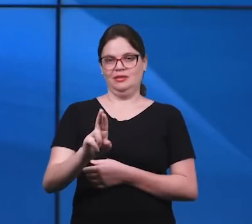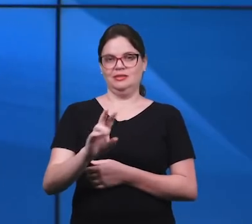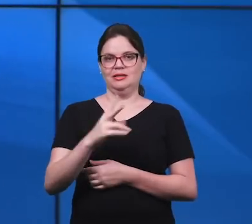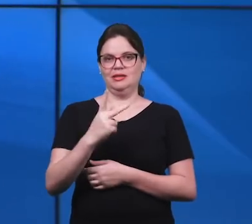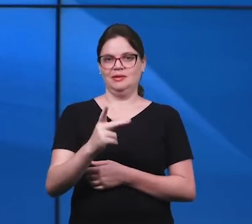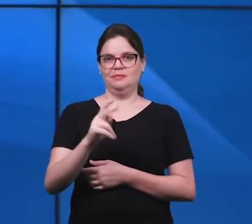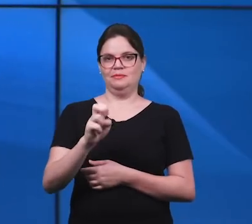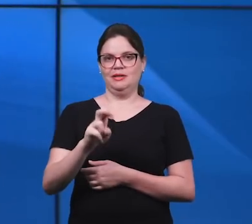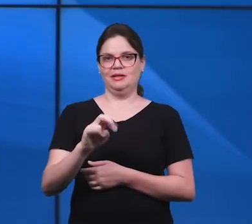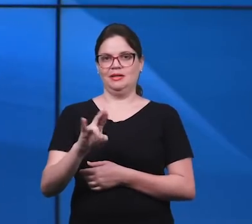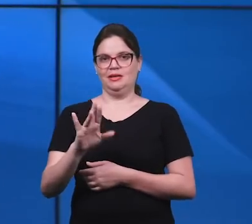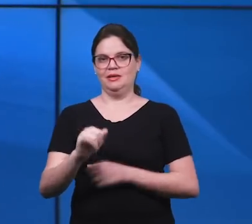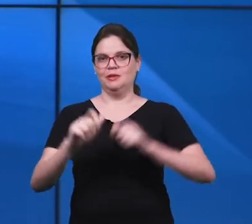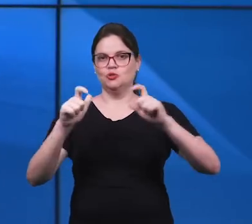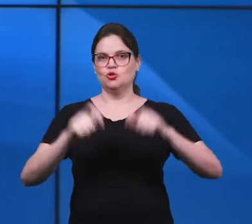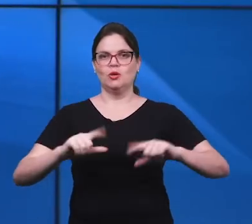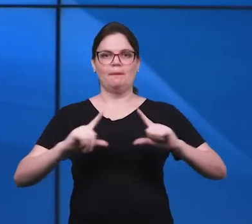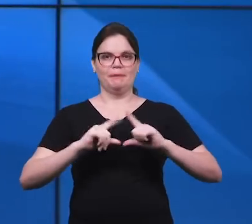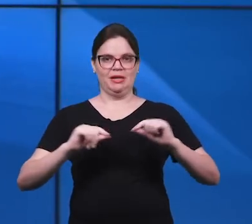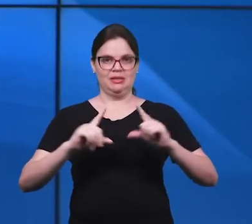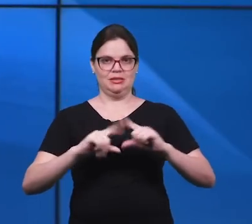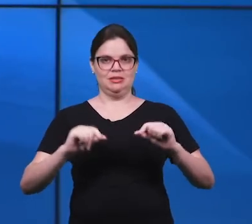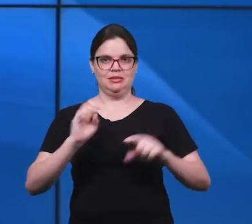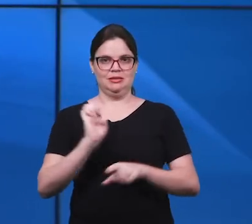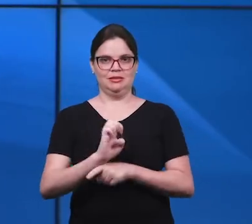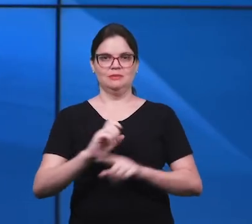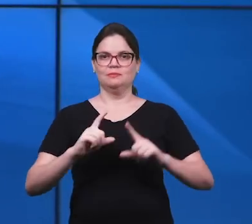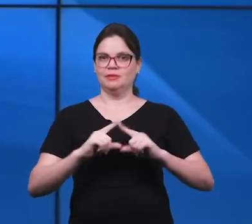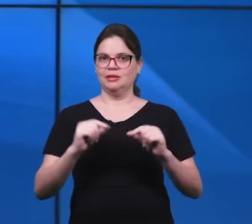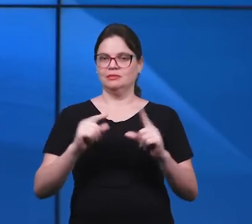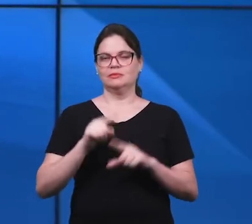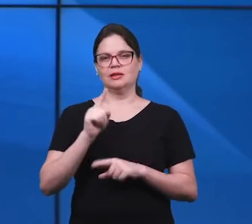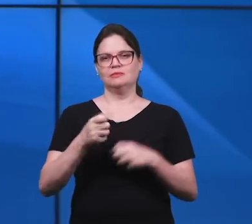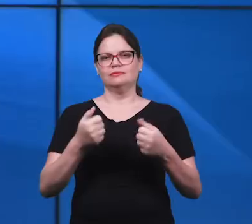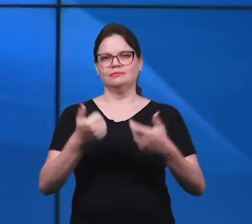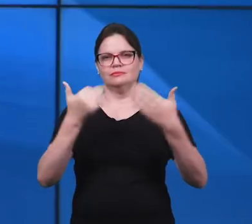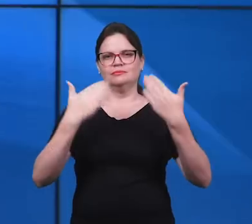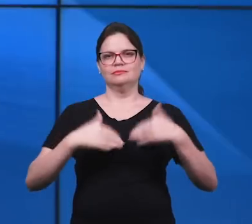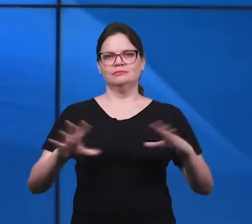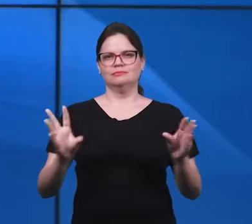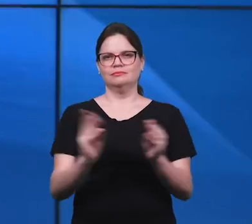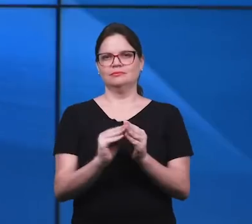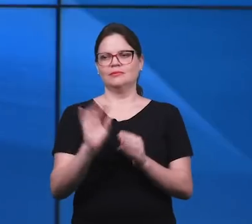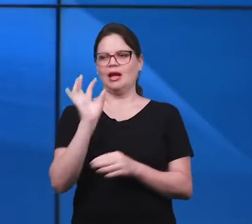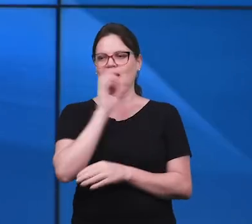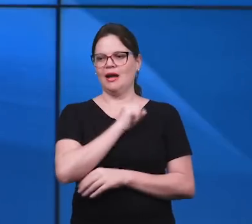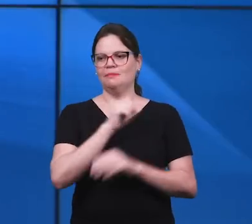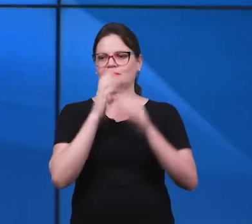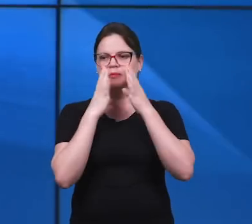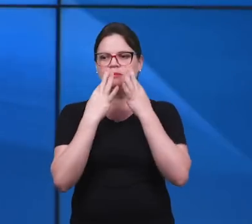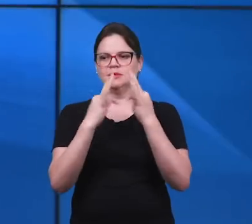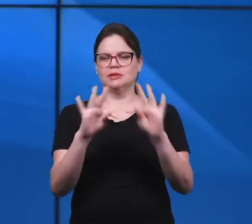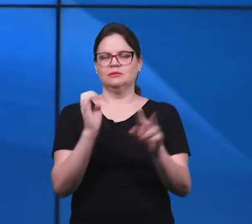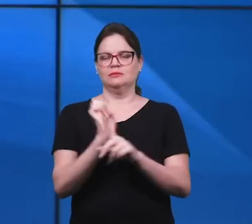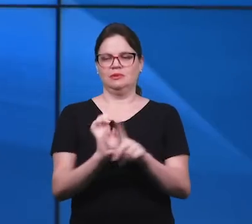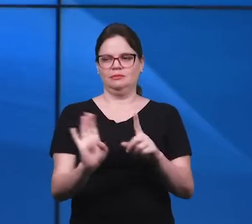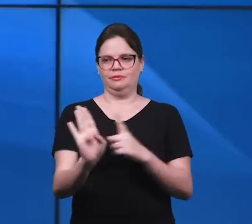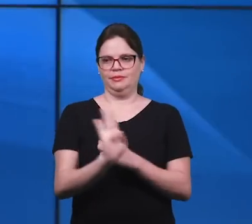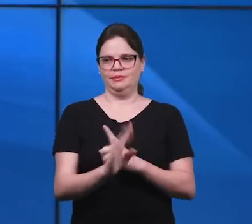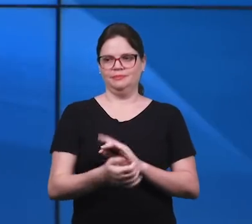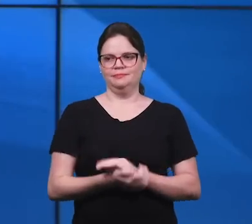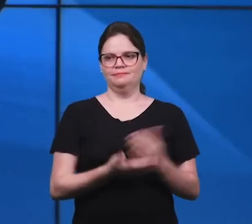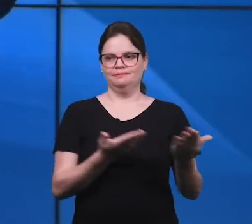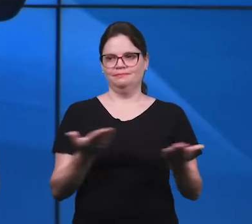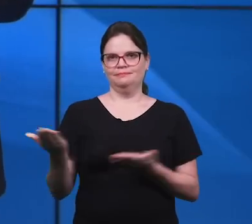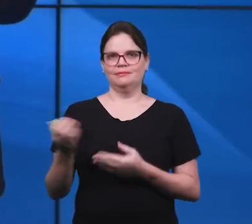Ela pertence à igreja ali em Brasília. E ela vai nos falar uma pequena coisa ali relacionada, um pequeno testemunho relacionado à Escola Bíblica